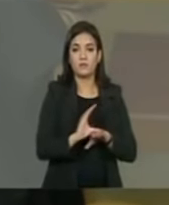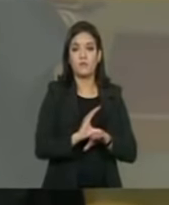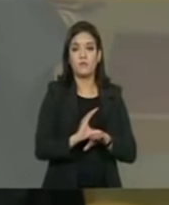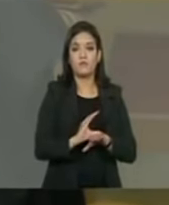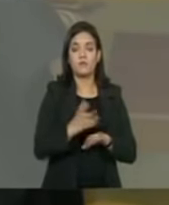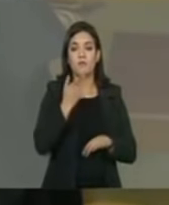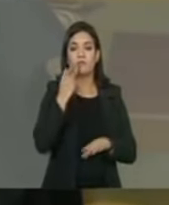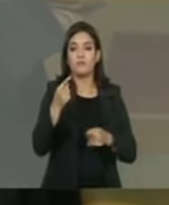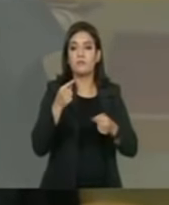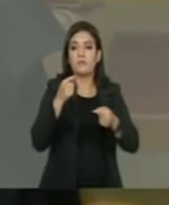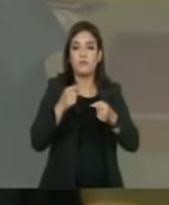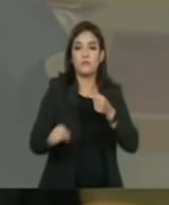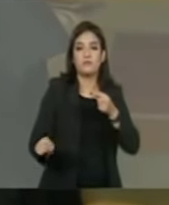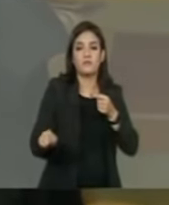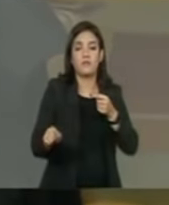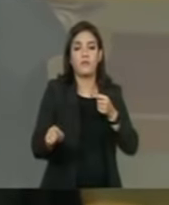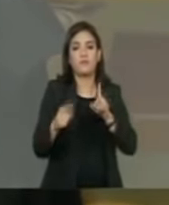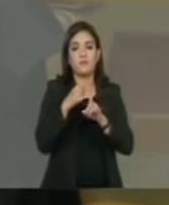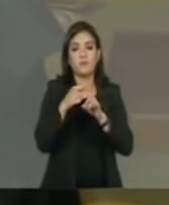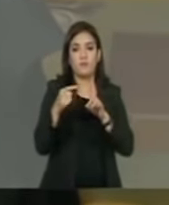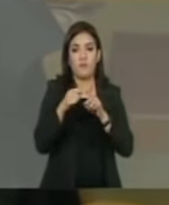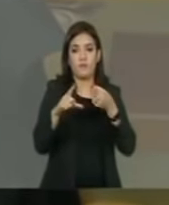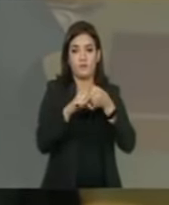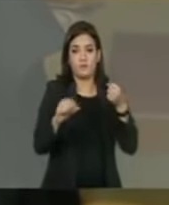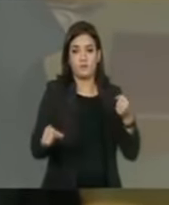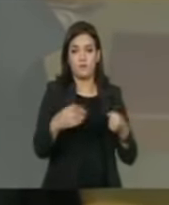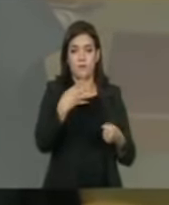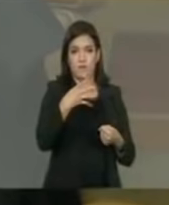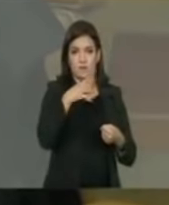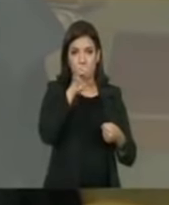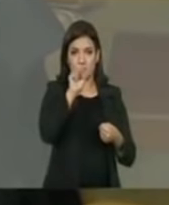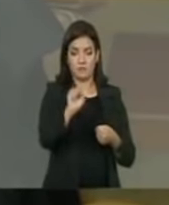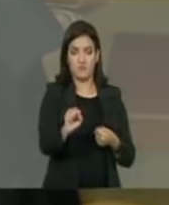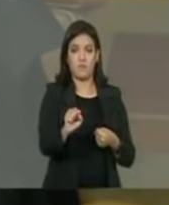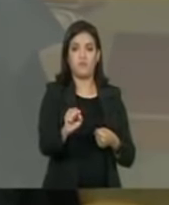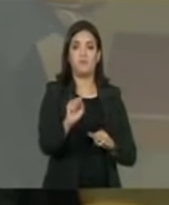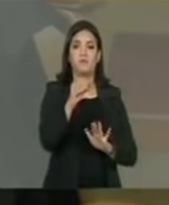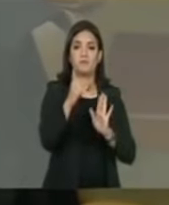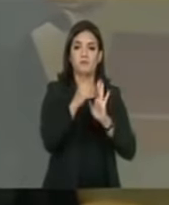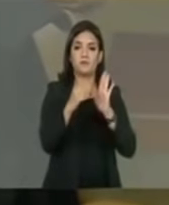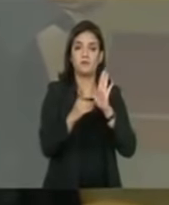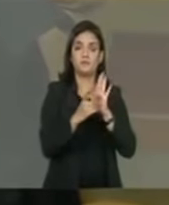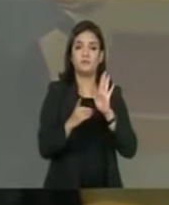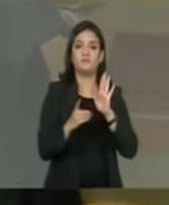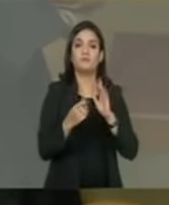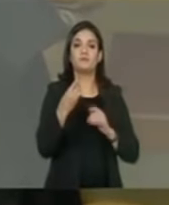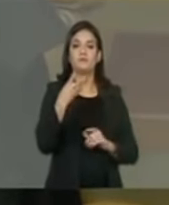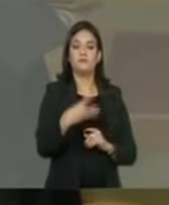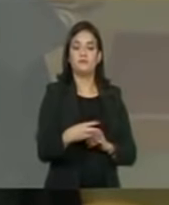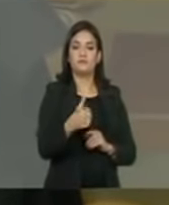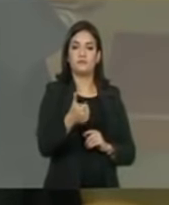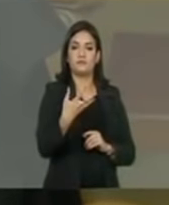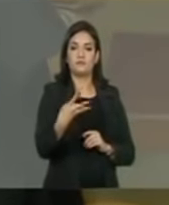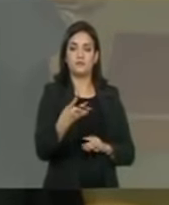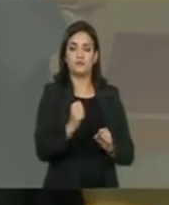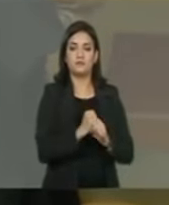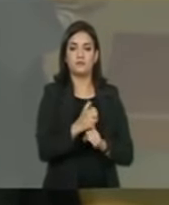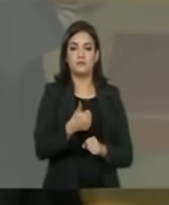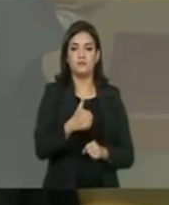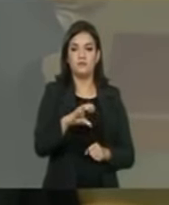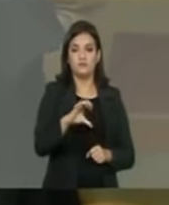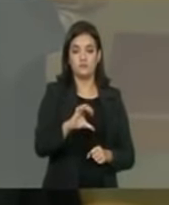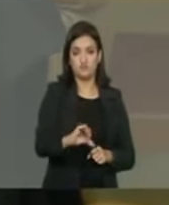inconstitucionalidade parcial do artigo 48 do decreto lei 314 de 1907